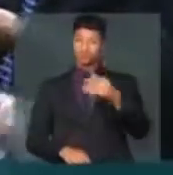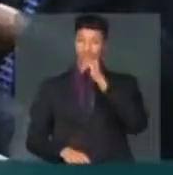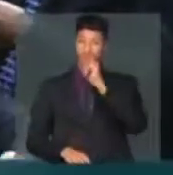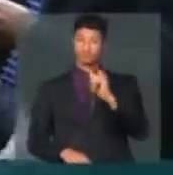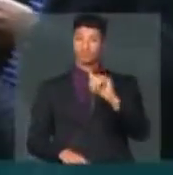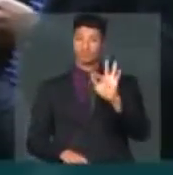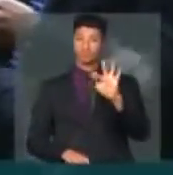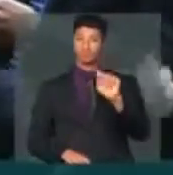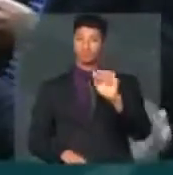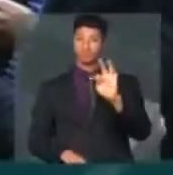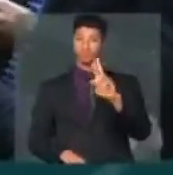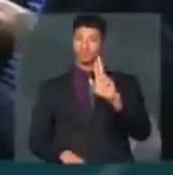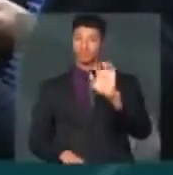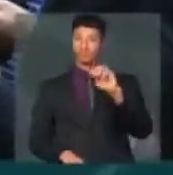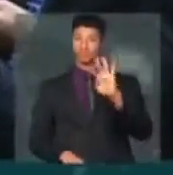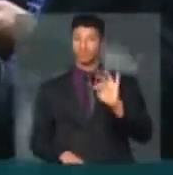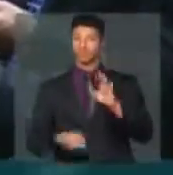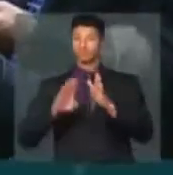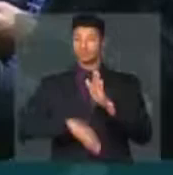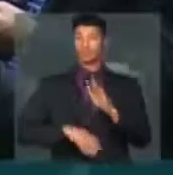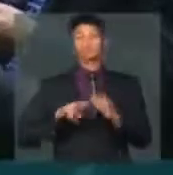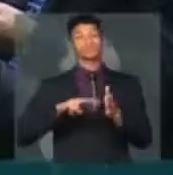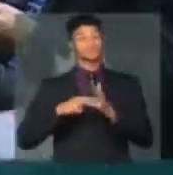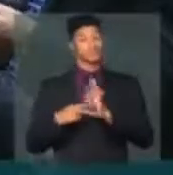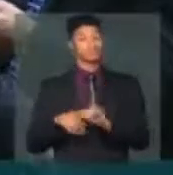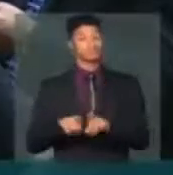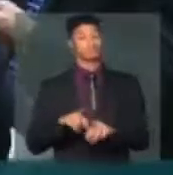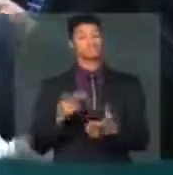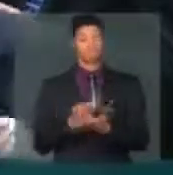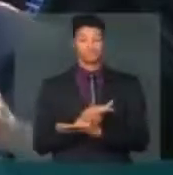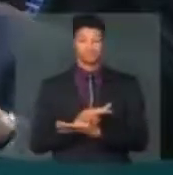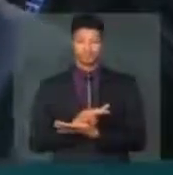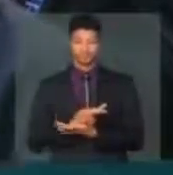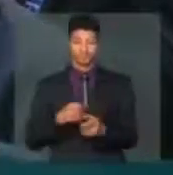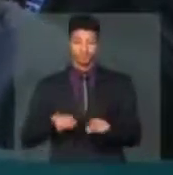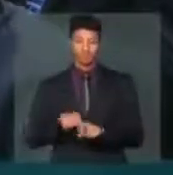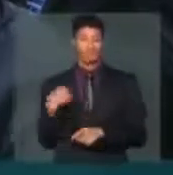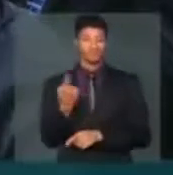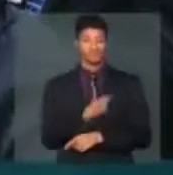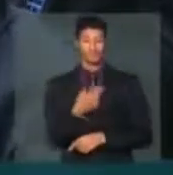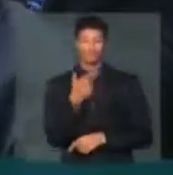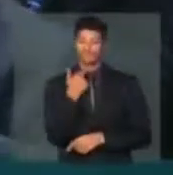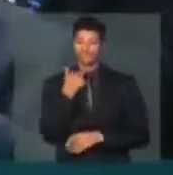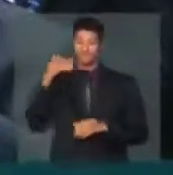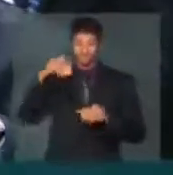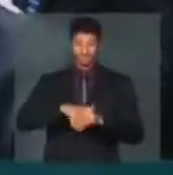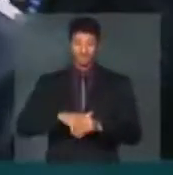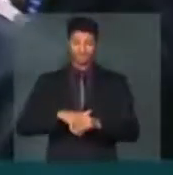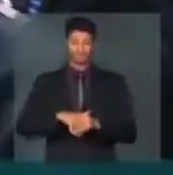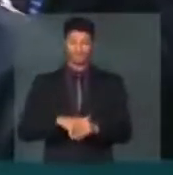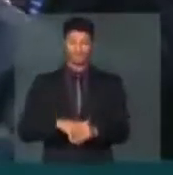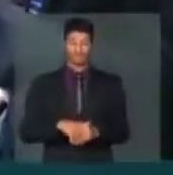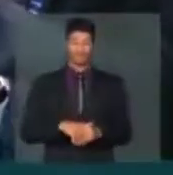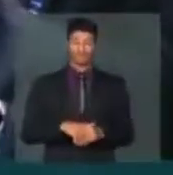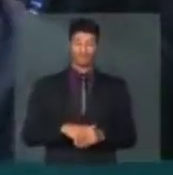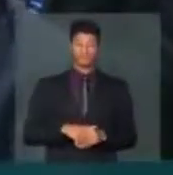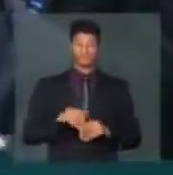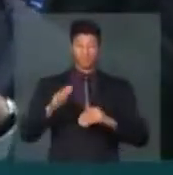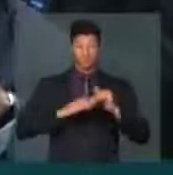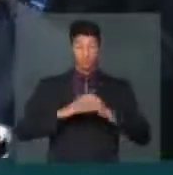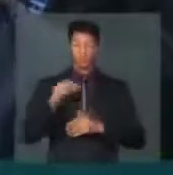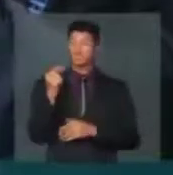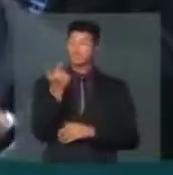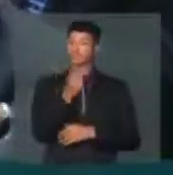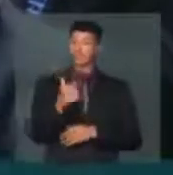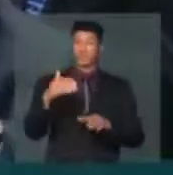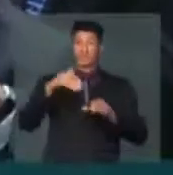que o faturamento caiu. Isso também acontece. Então nós não podemos votar de afogadilho uma questão que